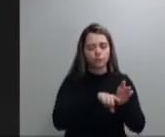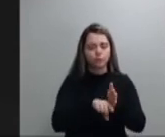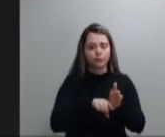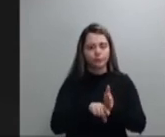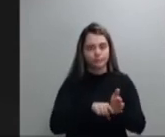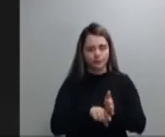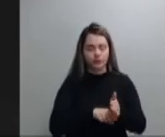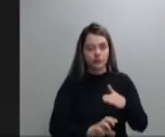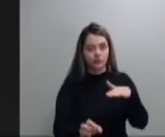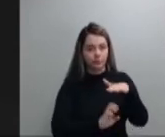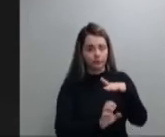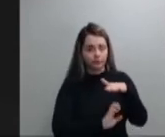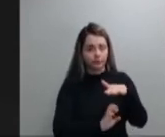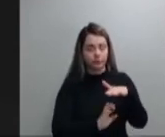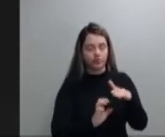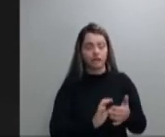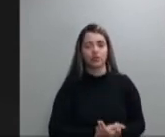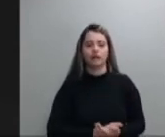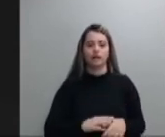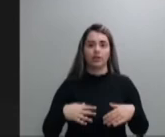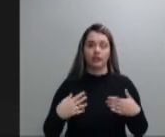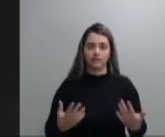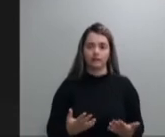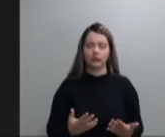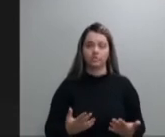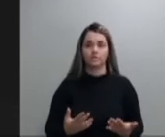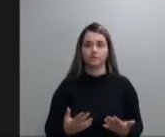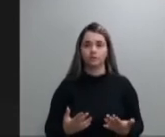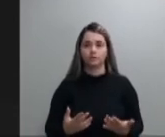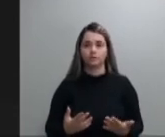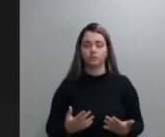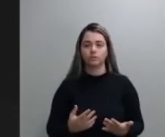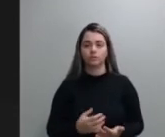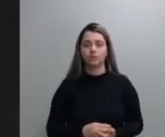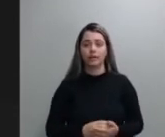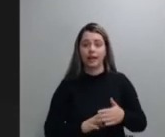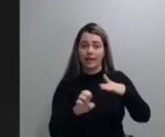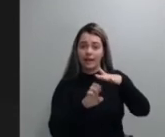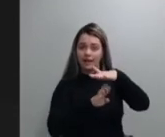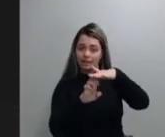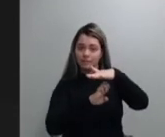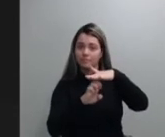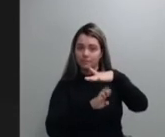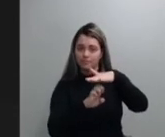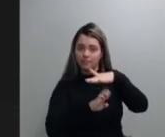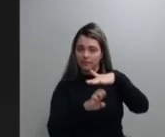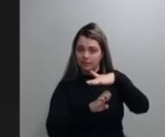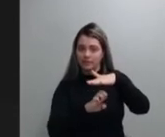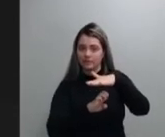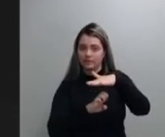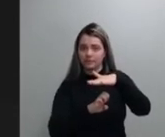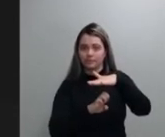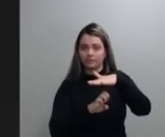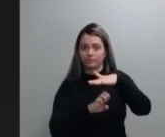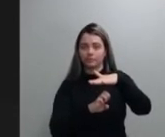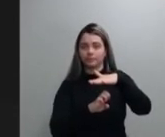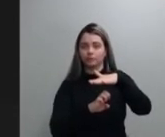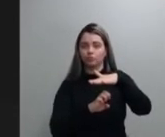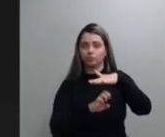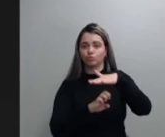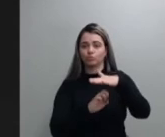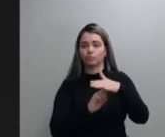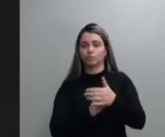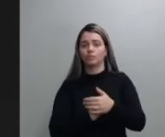operação realizada entre Praxer Incorporated controladora da sociedade anônima White Martins e a